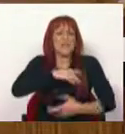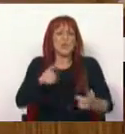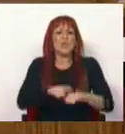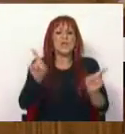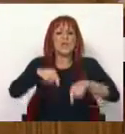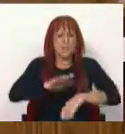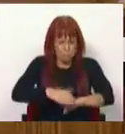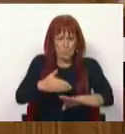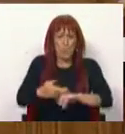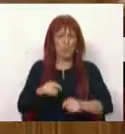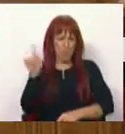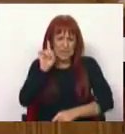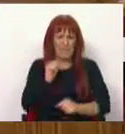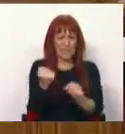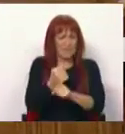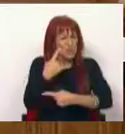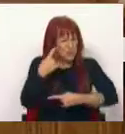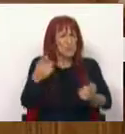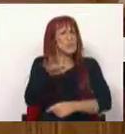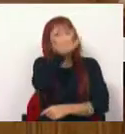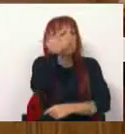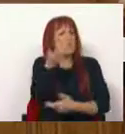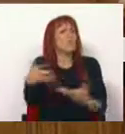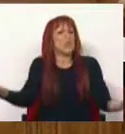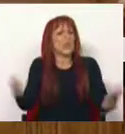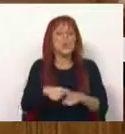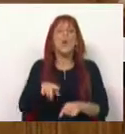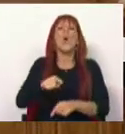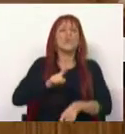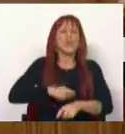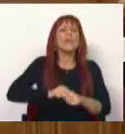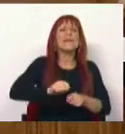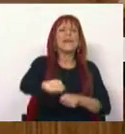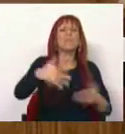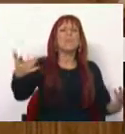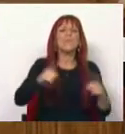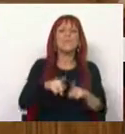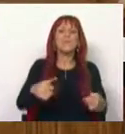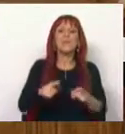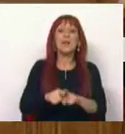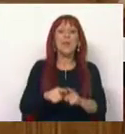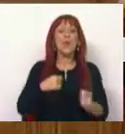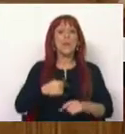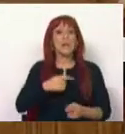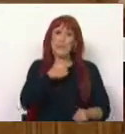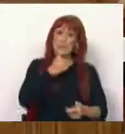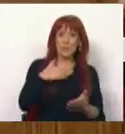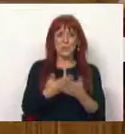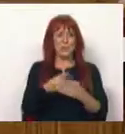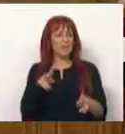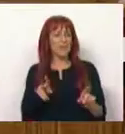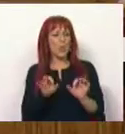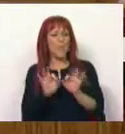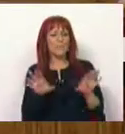e a reforçar a qualidade dos serviços públicos? Quando será a altura para tomar decisões que vão ao